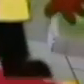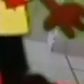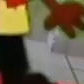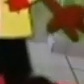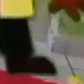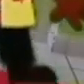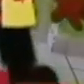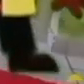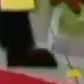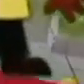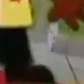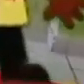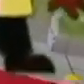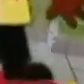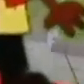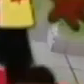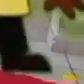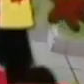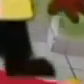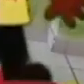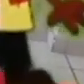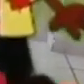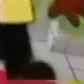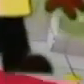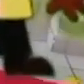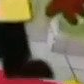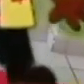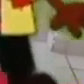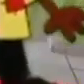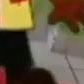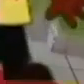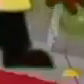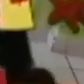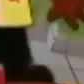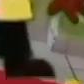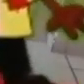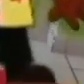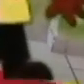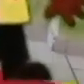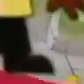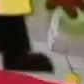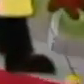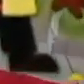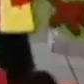bumbá. Ó Francisco, ó meu velho, se eu não comer o